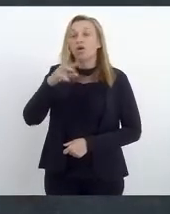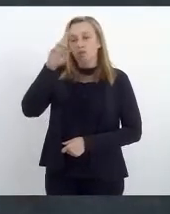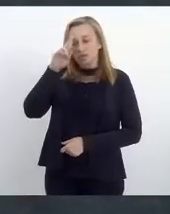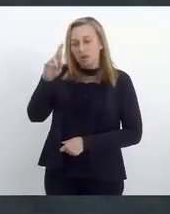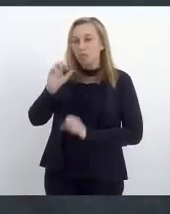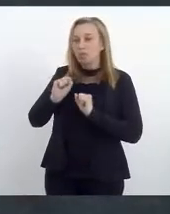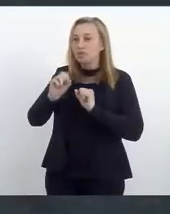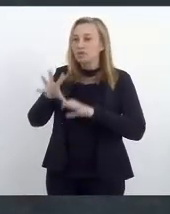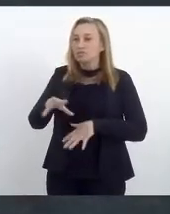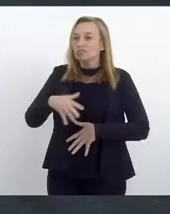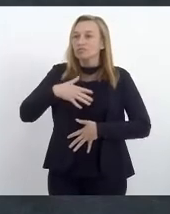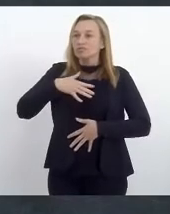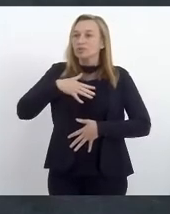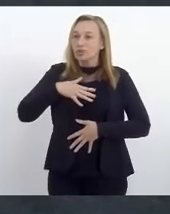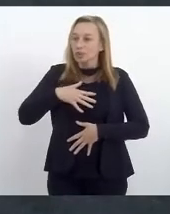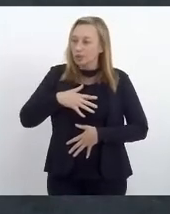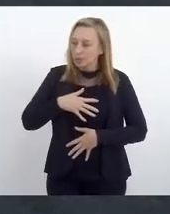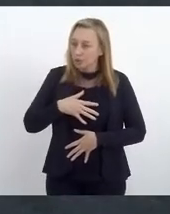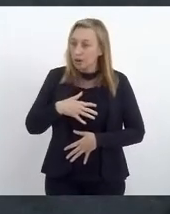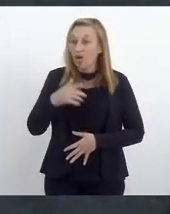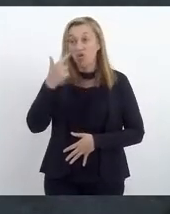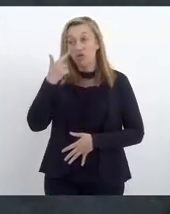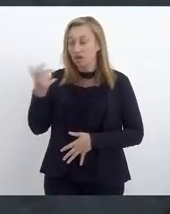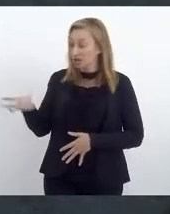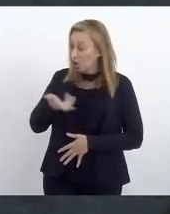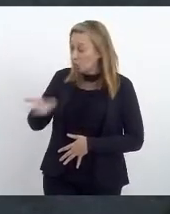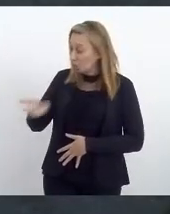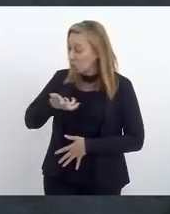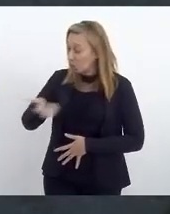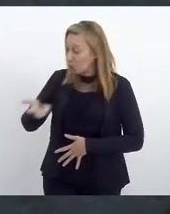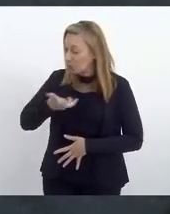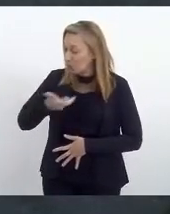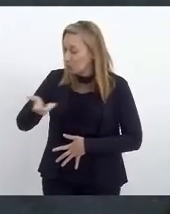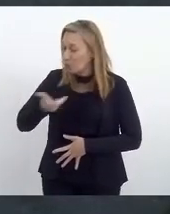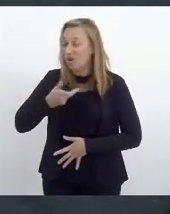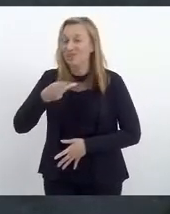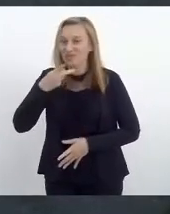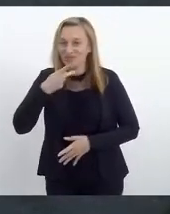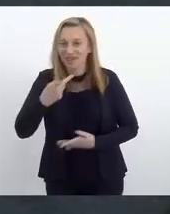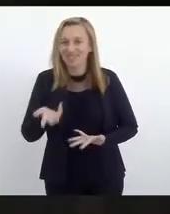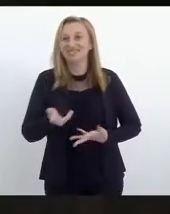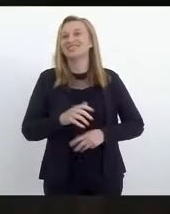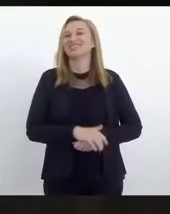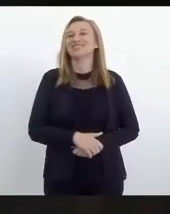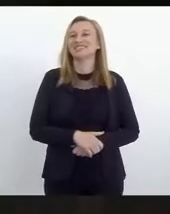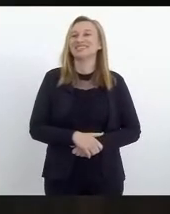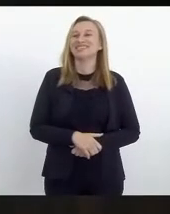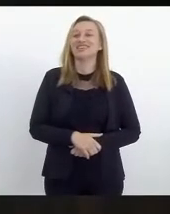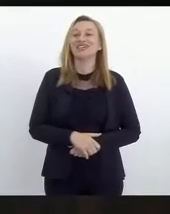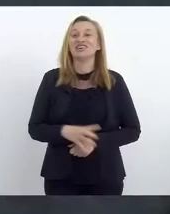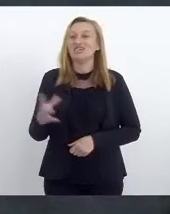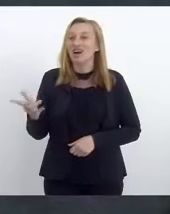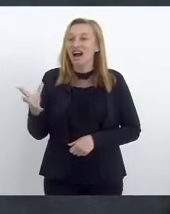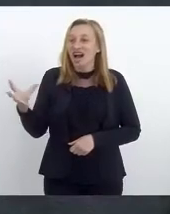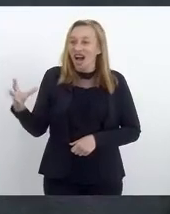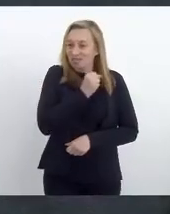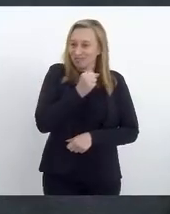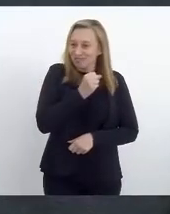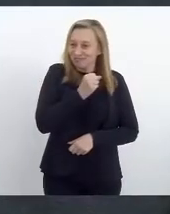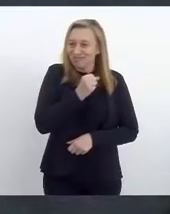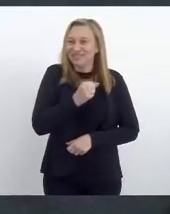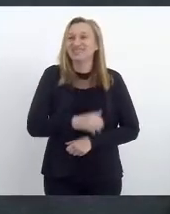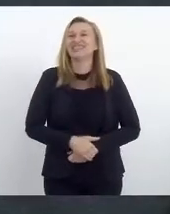respirar, visto que o seu acelerador está ligado, né, em uma velocidade muito